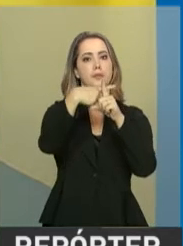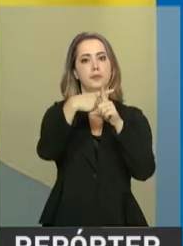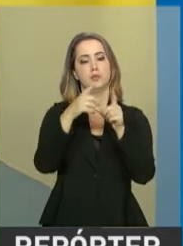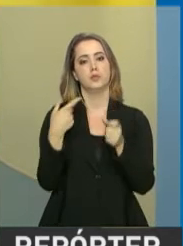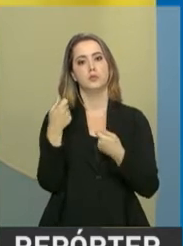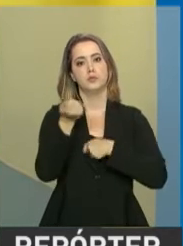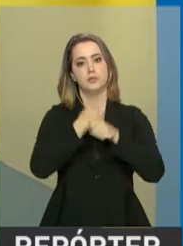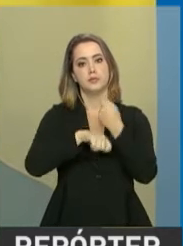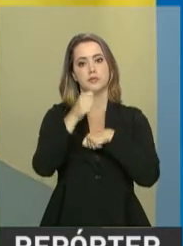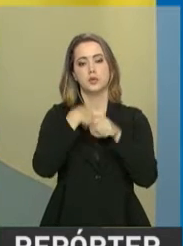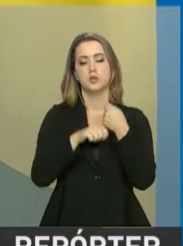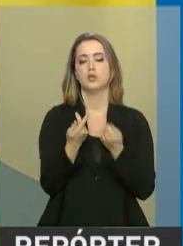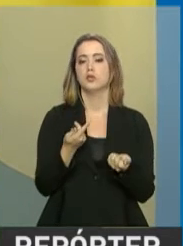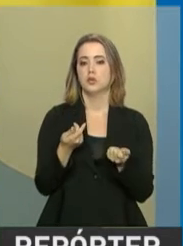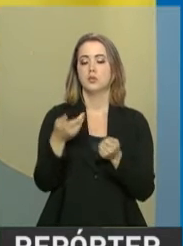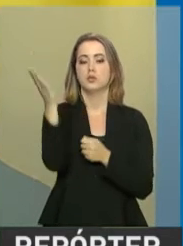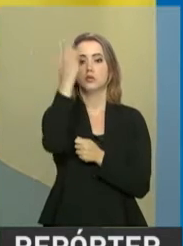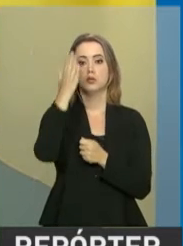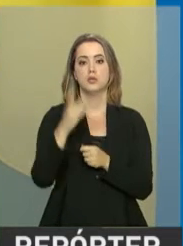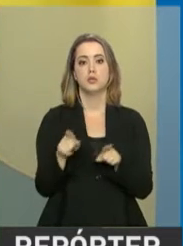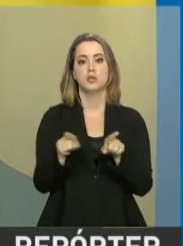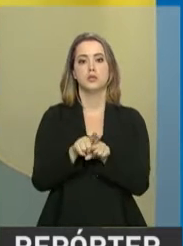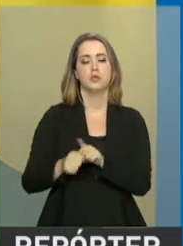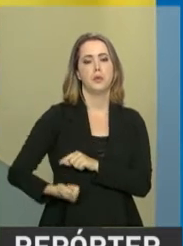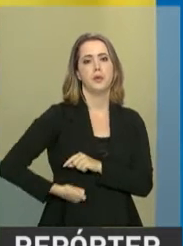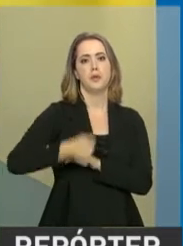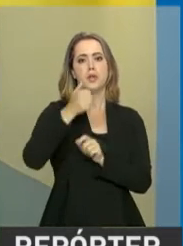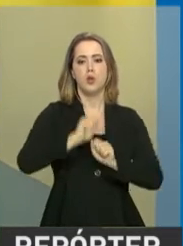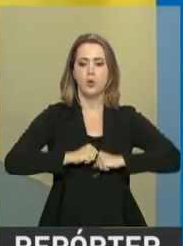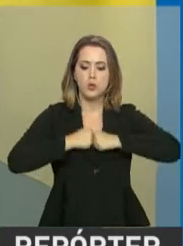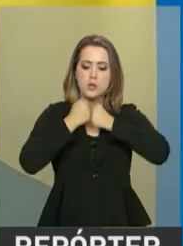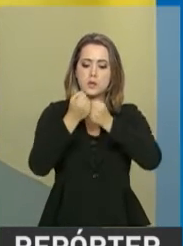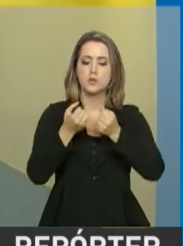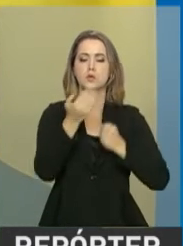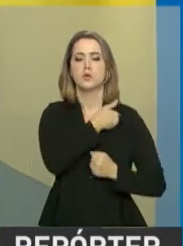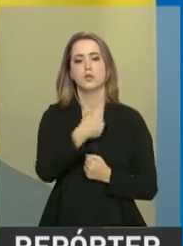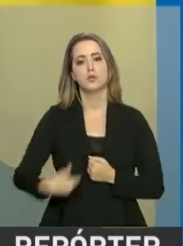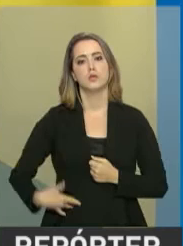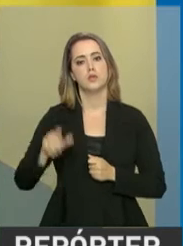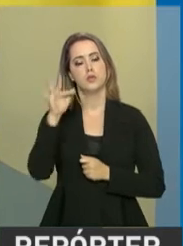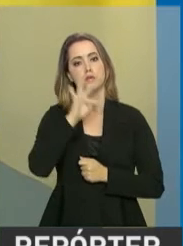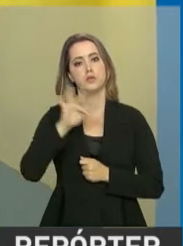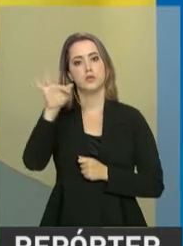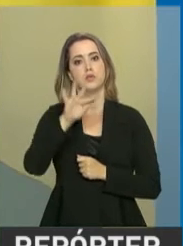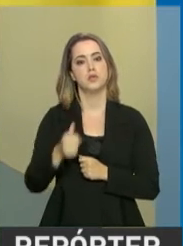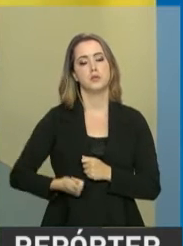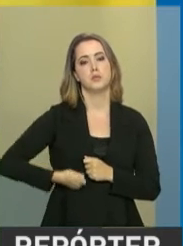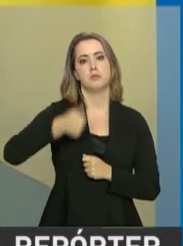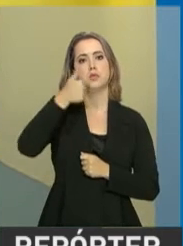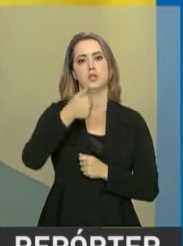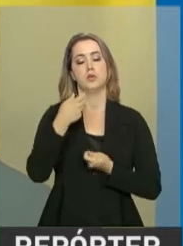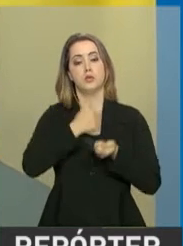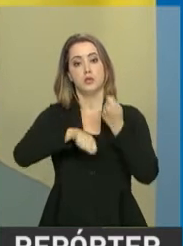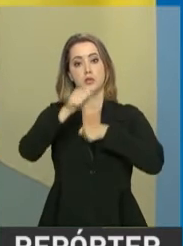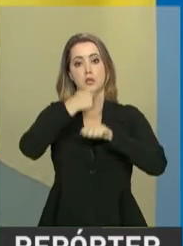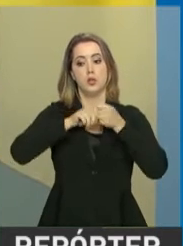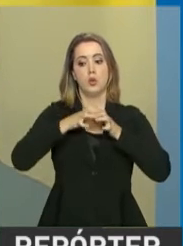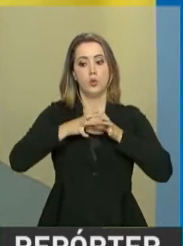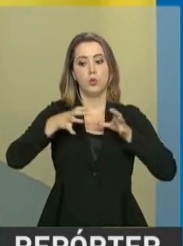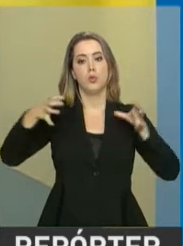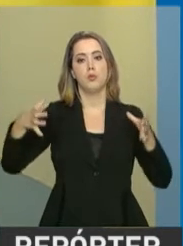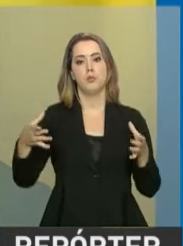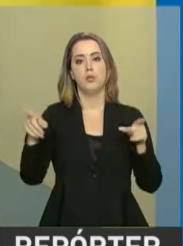ela corrobora os esforços realizados pelo governo federal para fortalecer os fundamentos macroeconômicos e